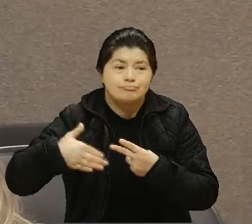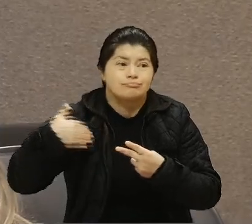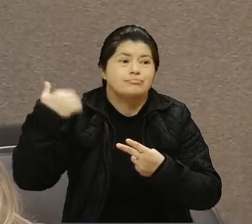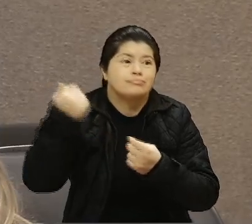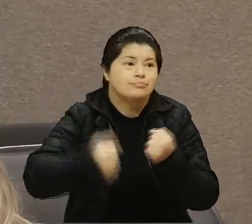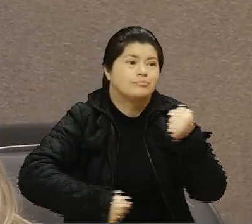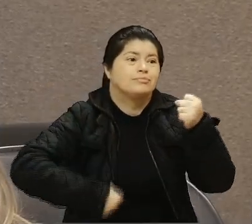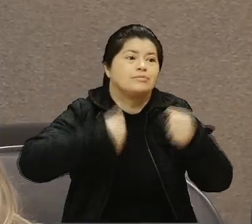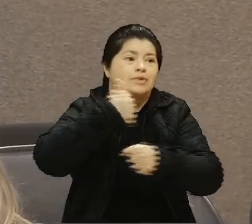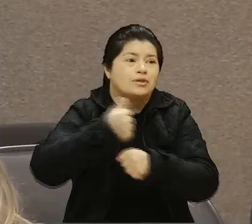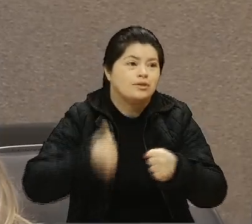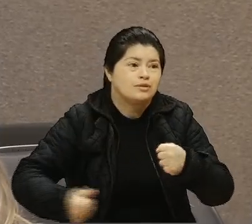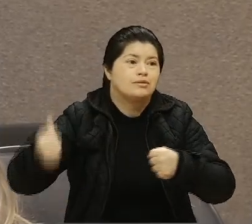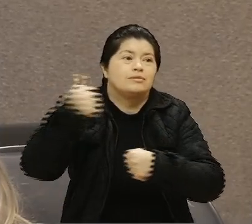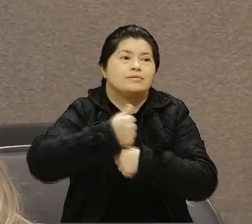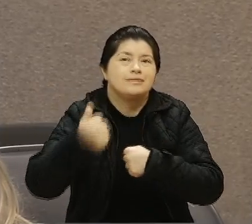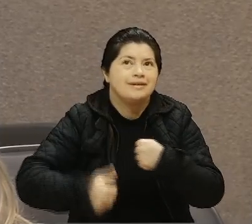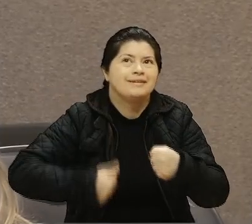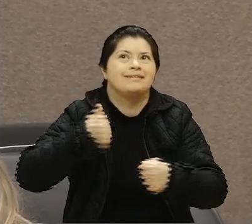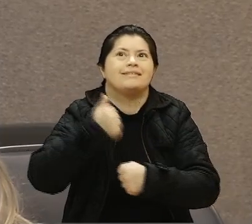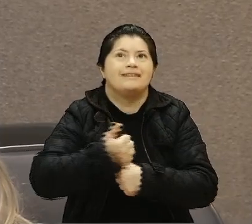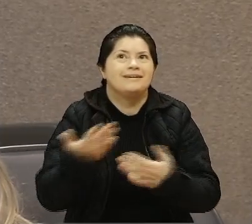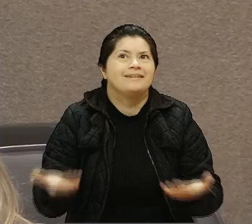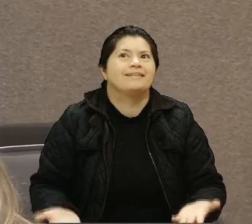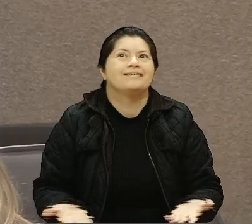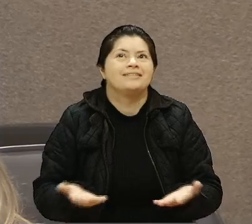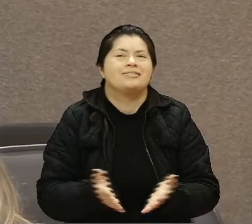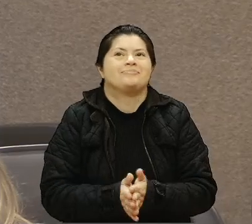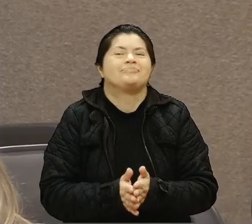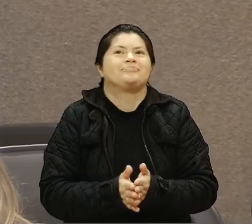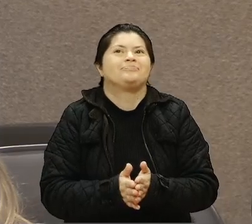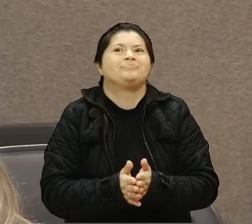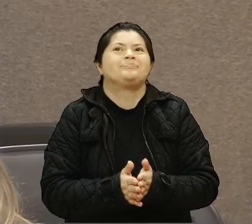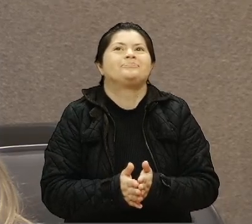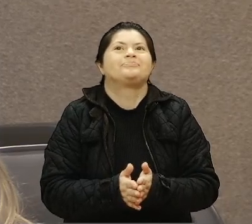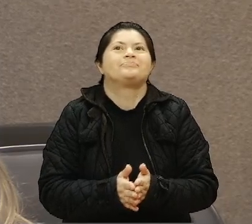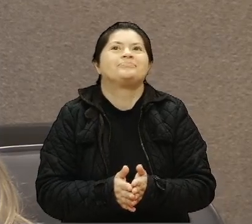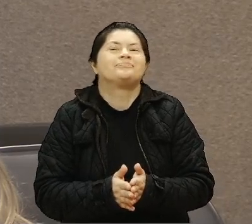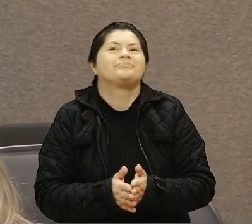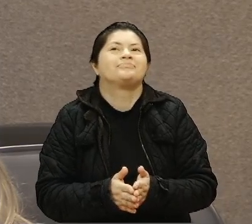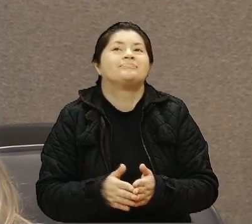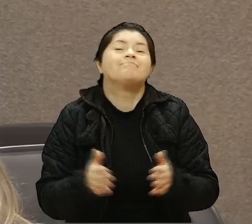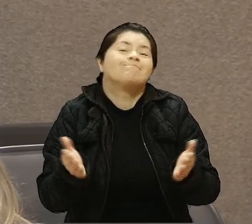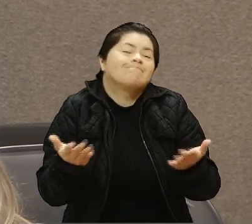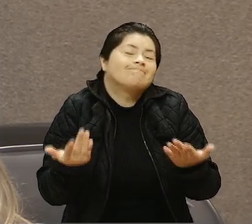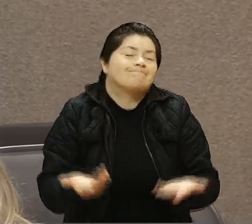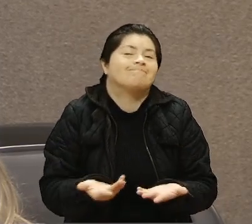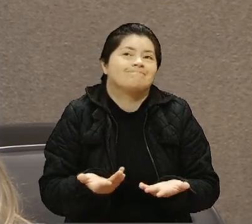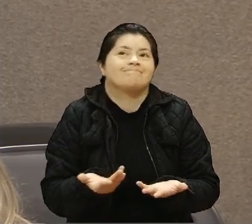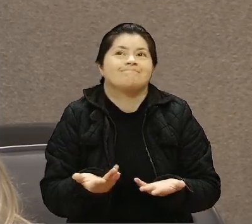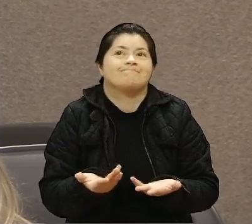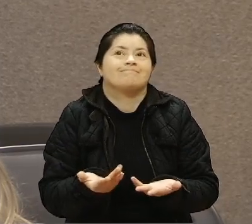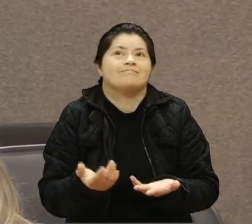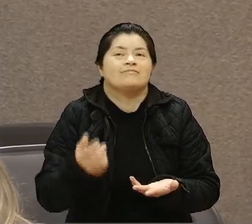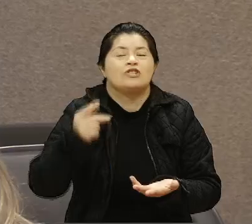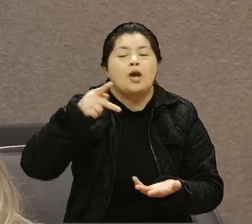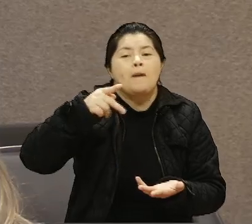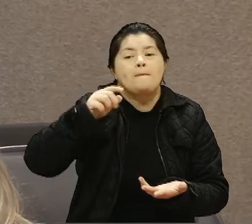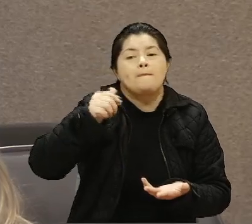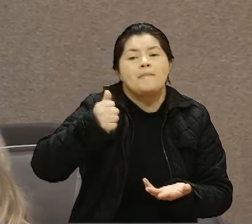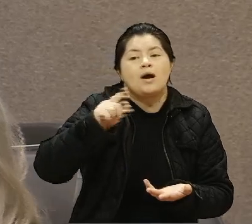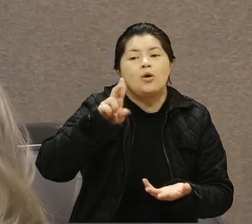umas tramóias assumir o mandato agora de deputado. Né? Então, assim, olha, Paulinho da